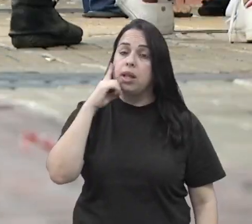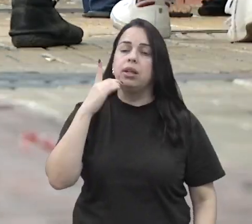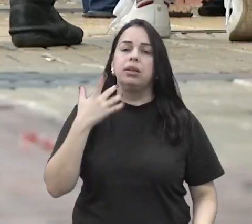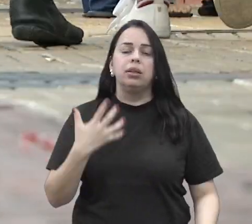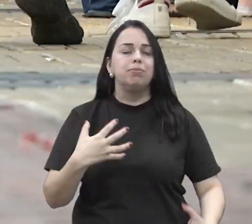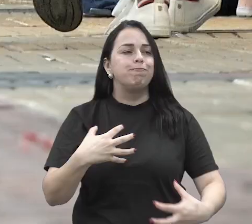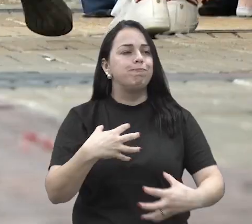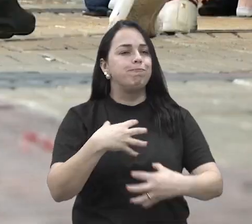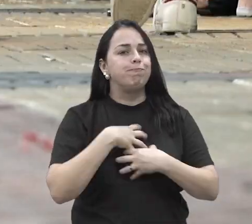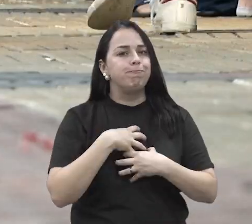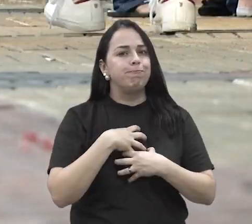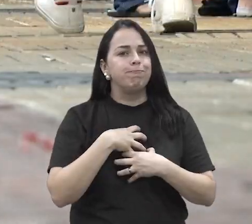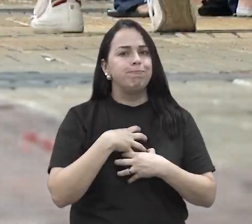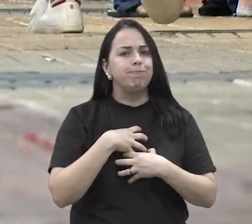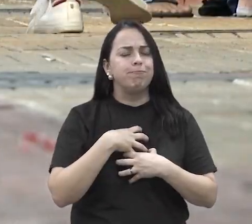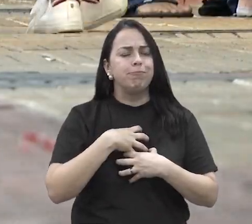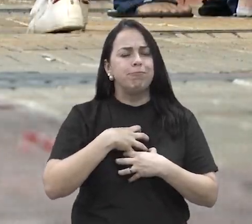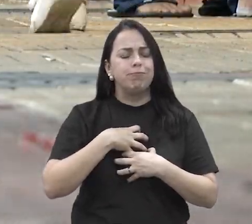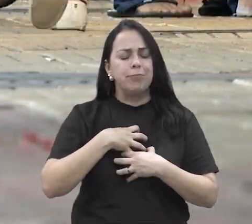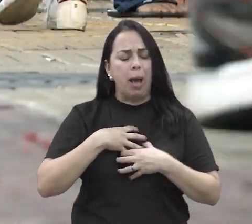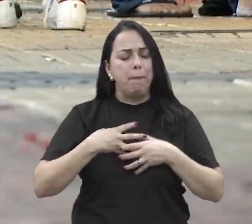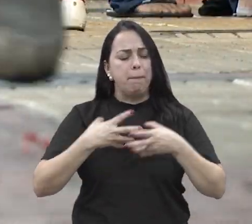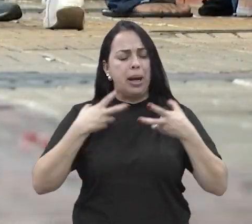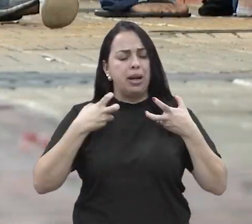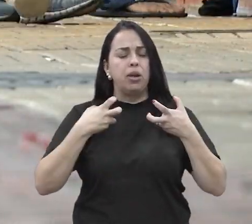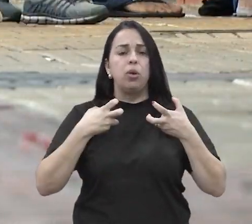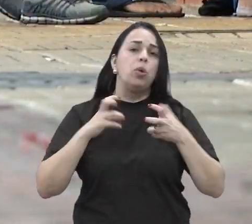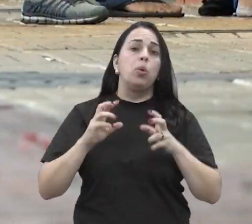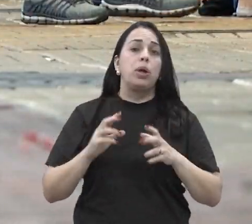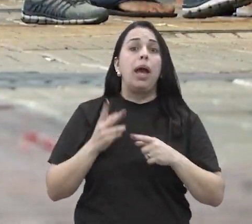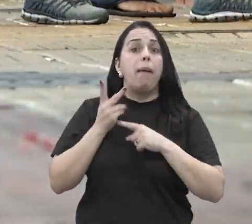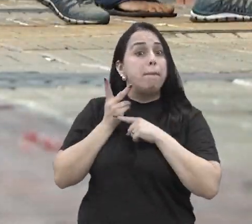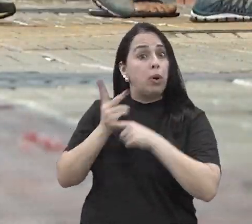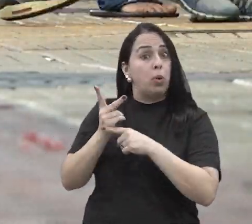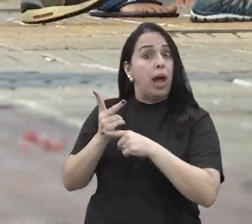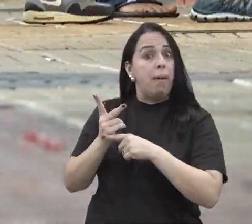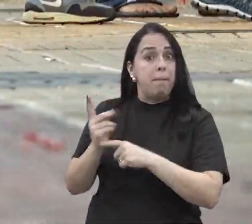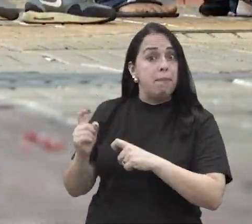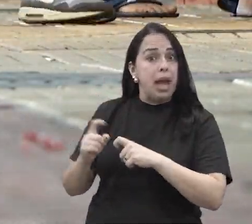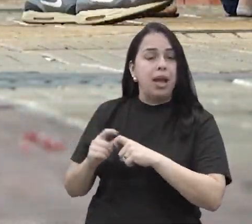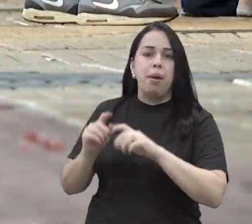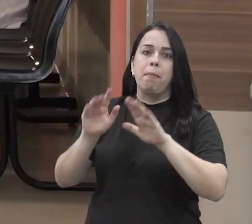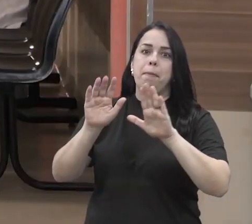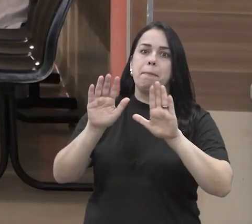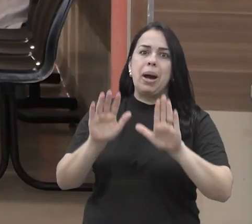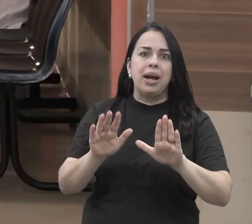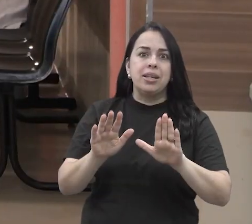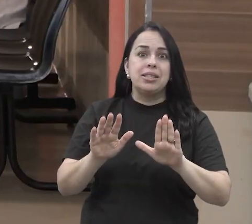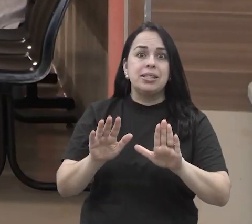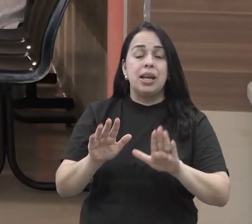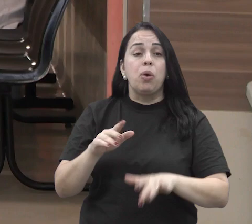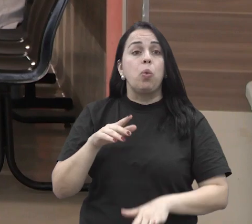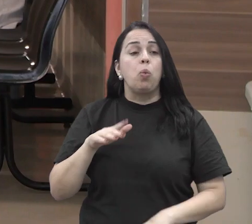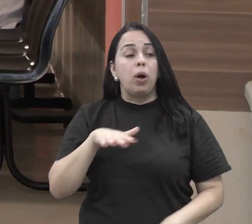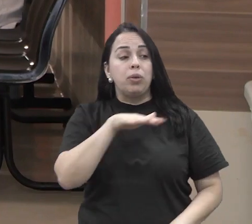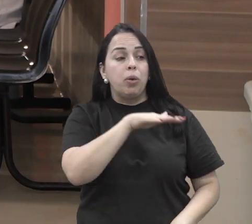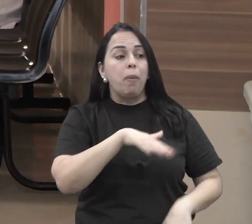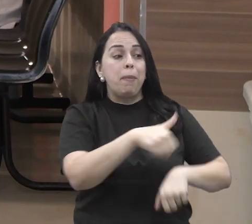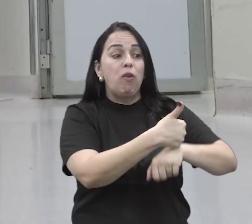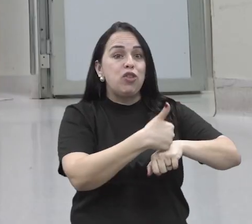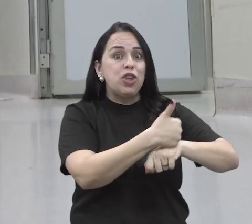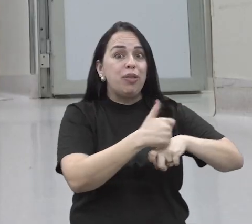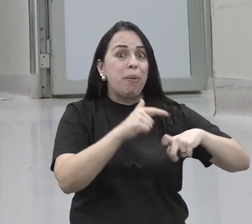Assim que apresentamos sintomas desses distúrbios, o indicado é procurar ajuda médica. Mas e quando os